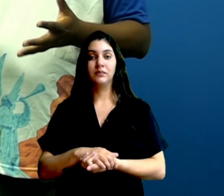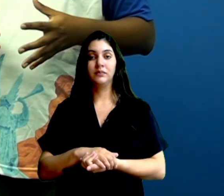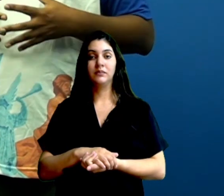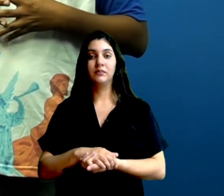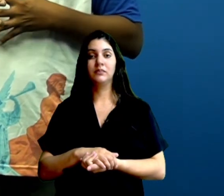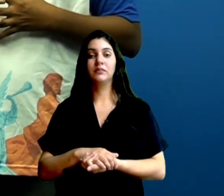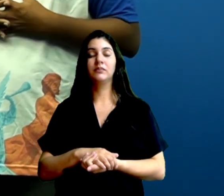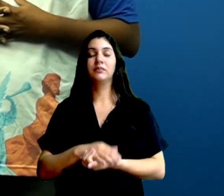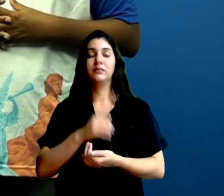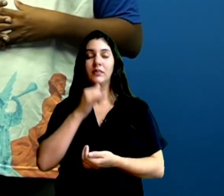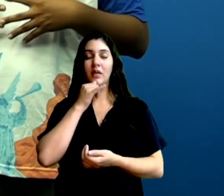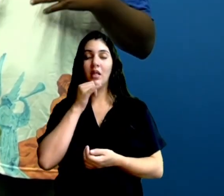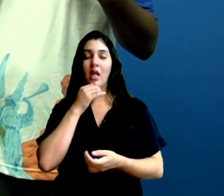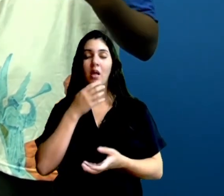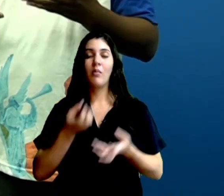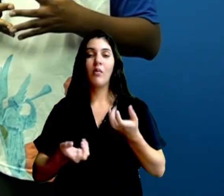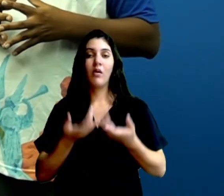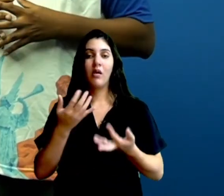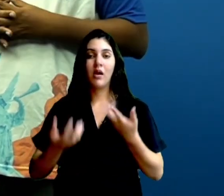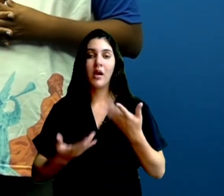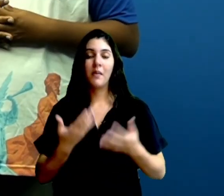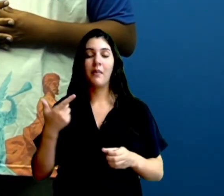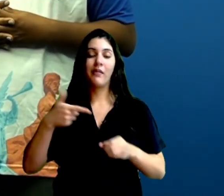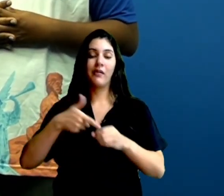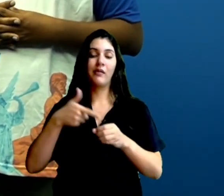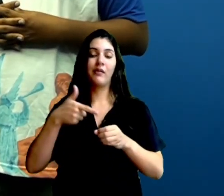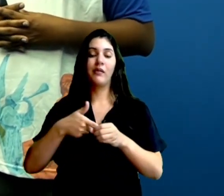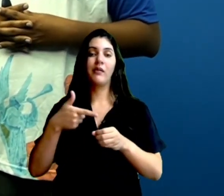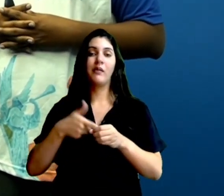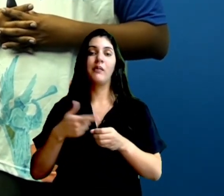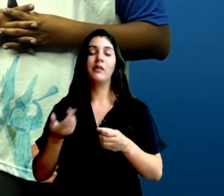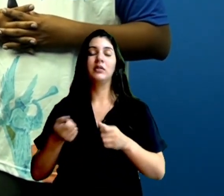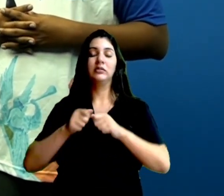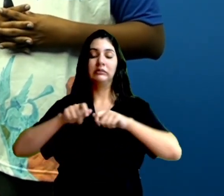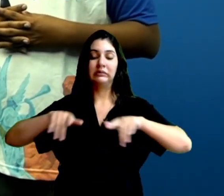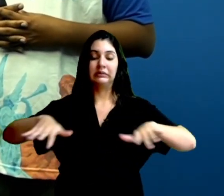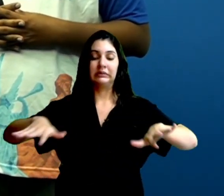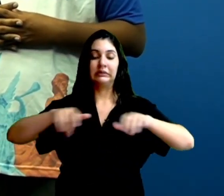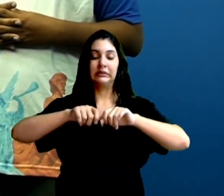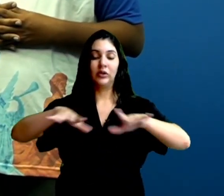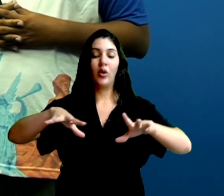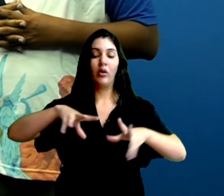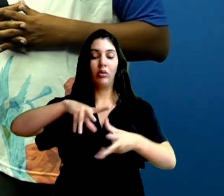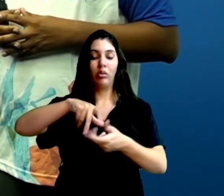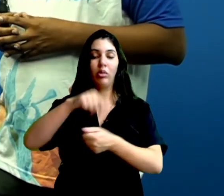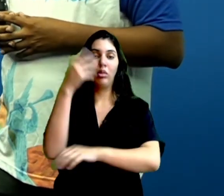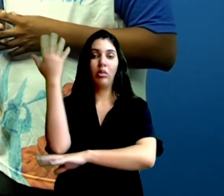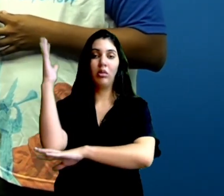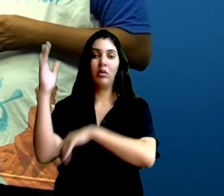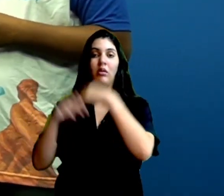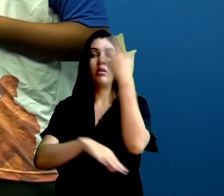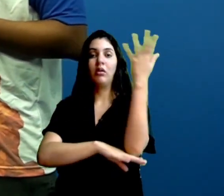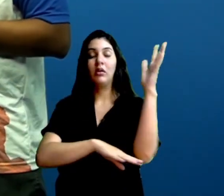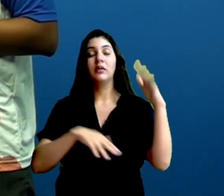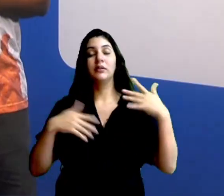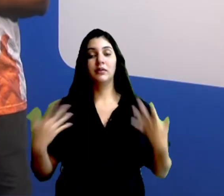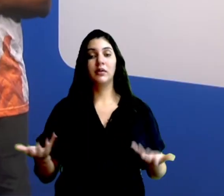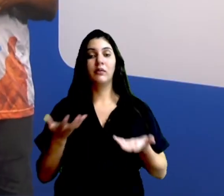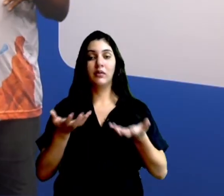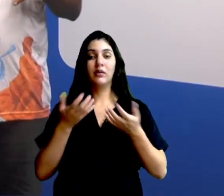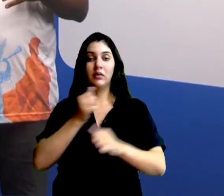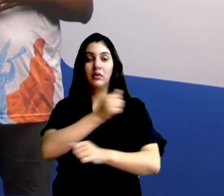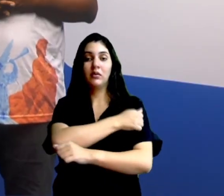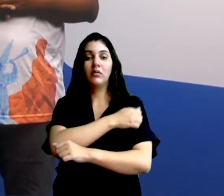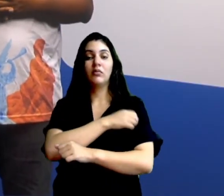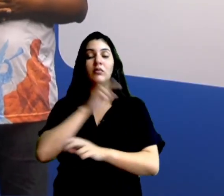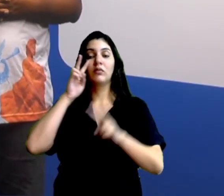da queima de combustíveis fósseis, né, que jogam grande quantidade de poluição na atmosfera. Então, queridos alunos, nós vimos aqui